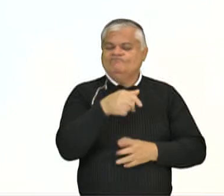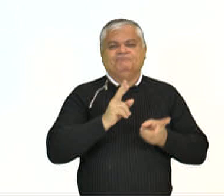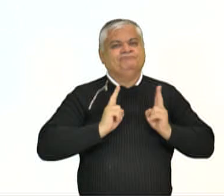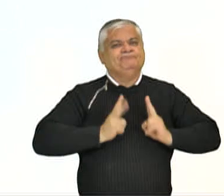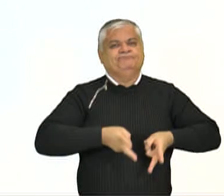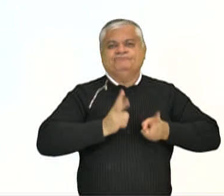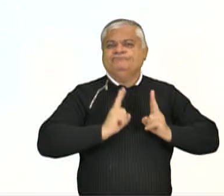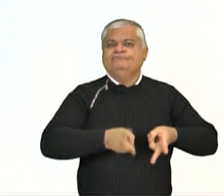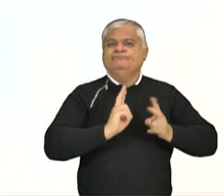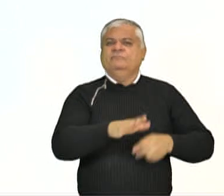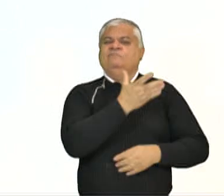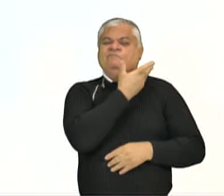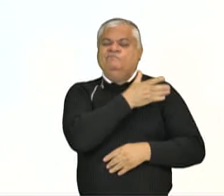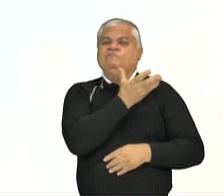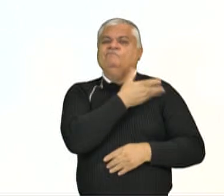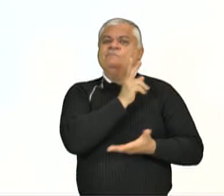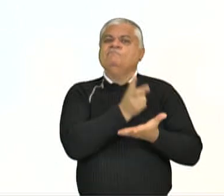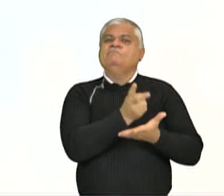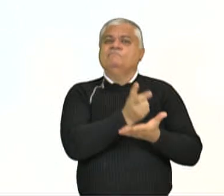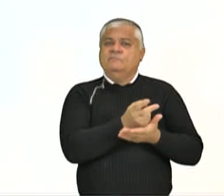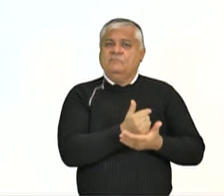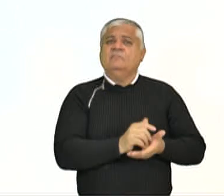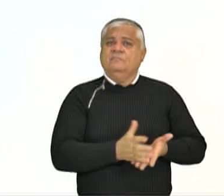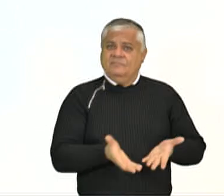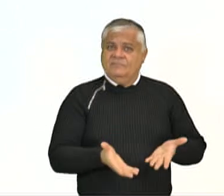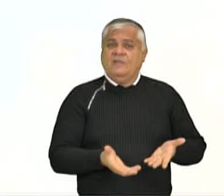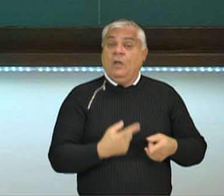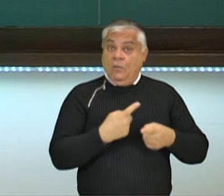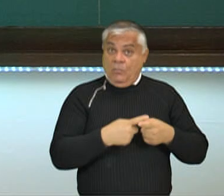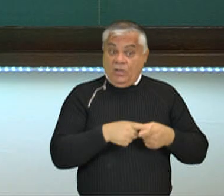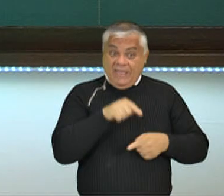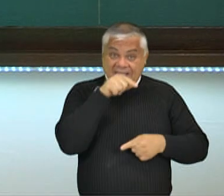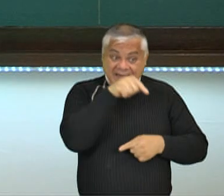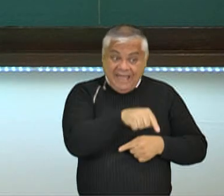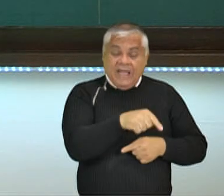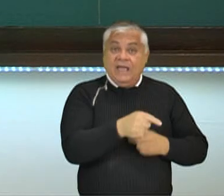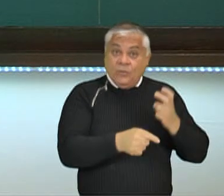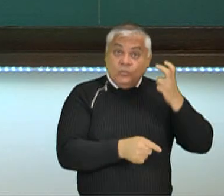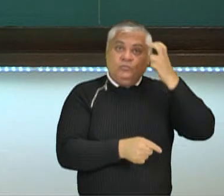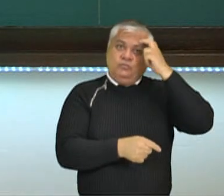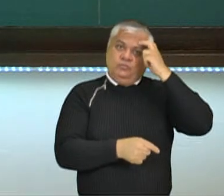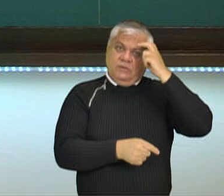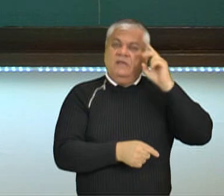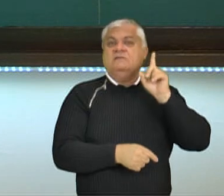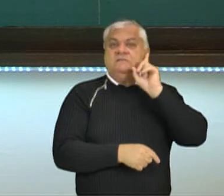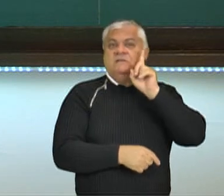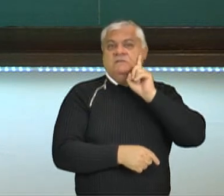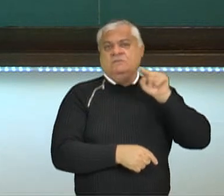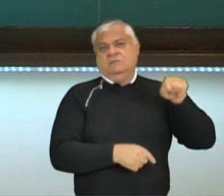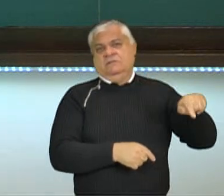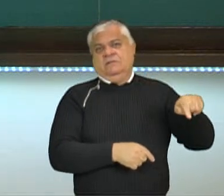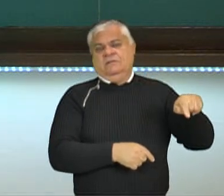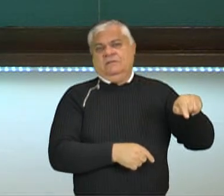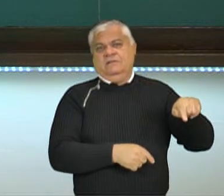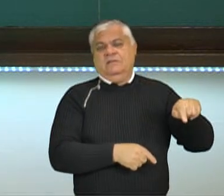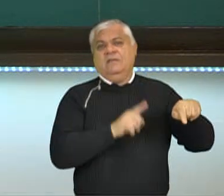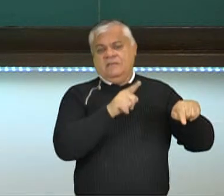sociedade estadunidense? Então, nós sabemos que é uma questão cultural. As pessoas nos Estados Unidos,